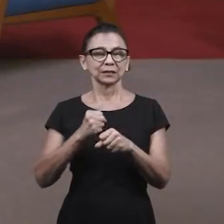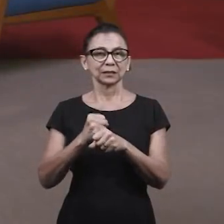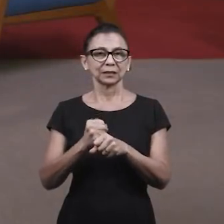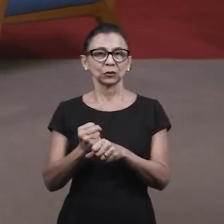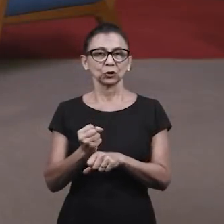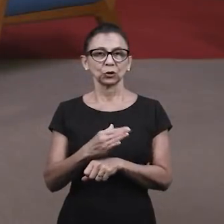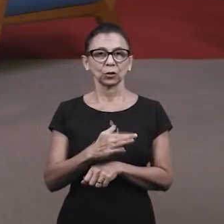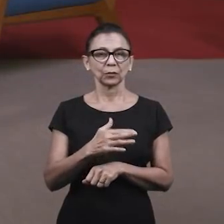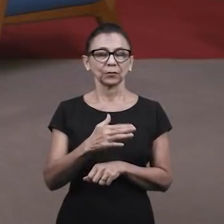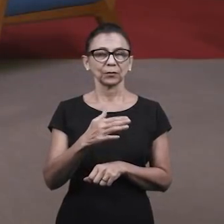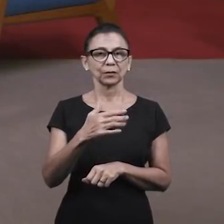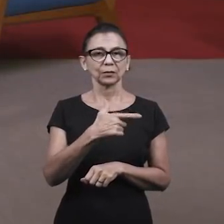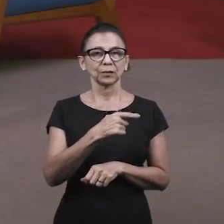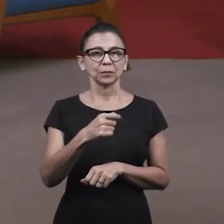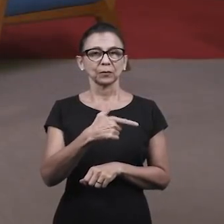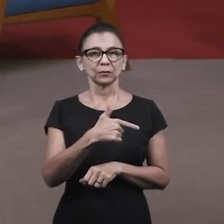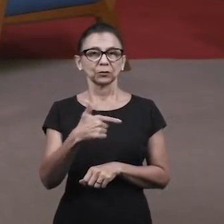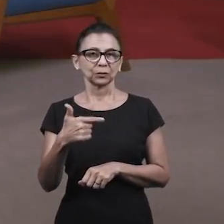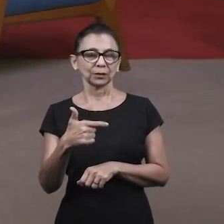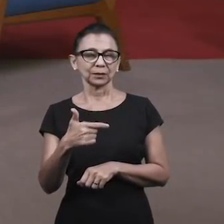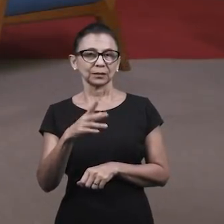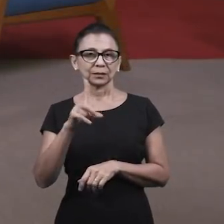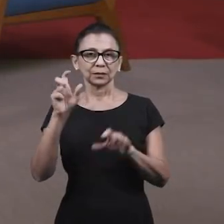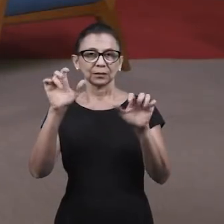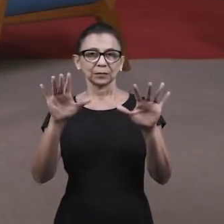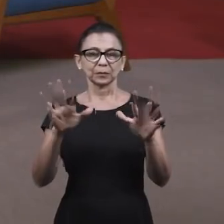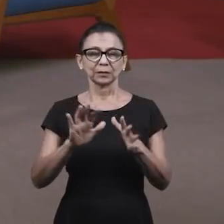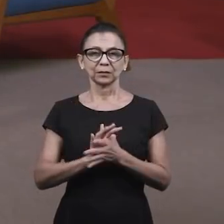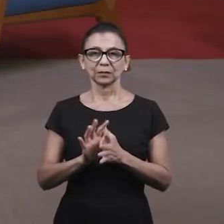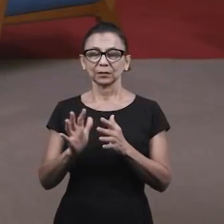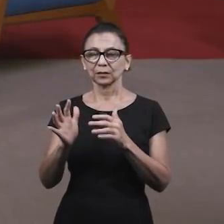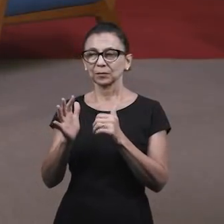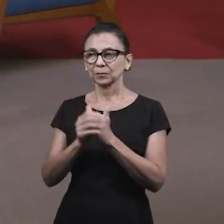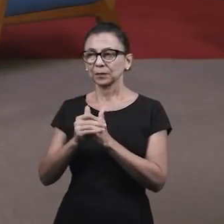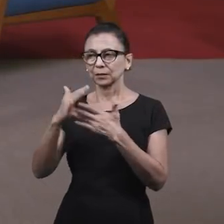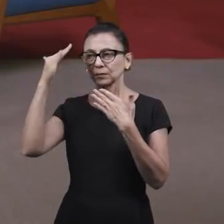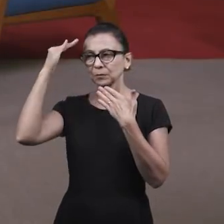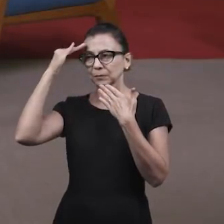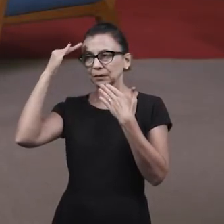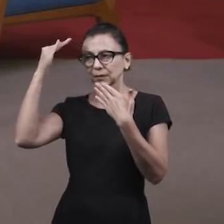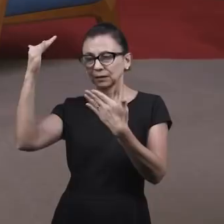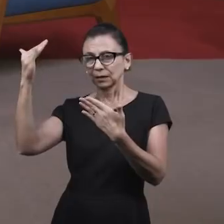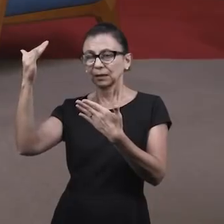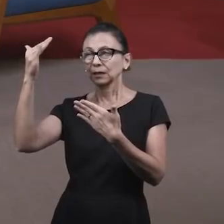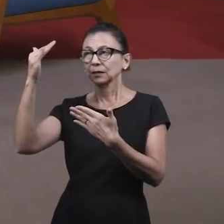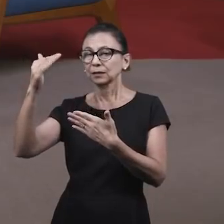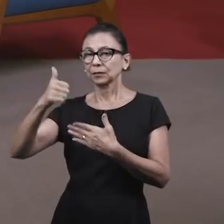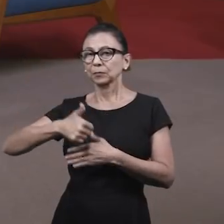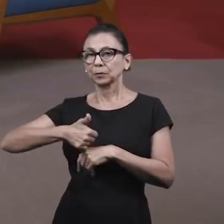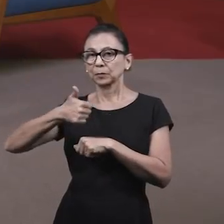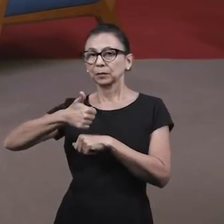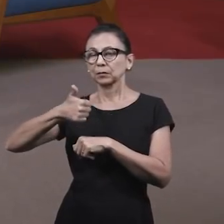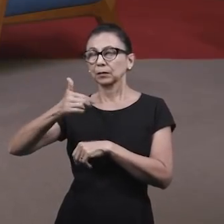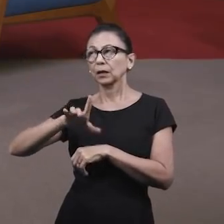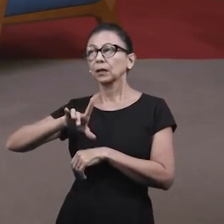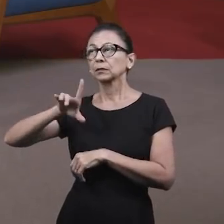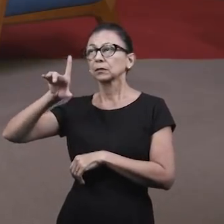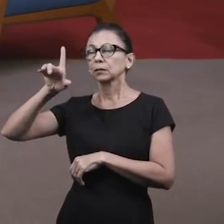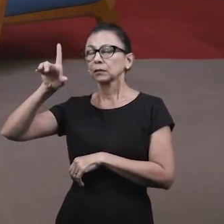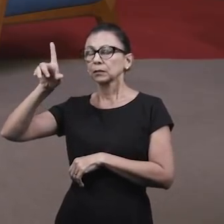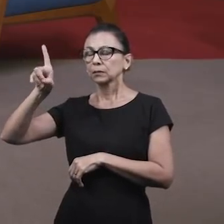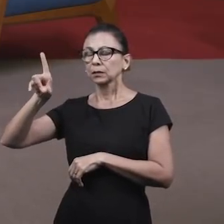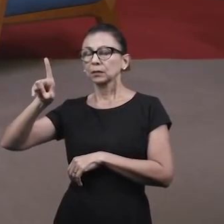Recife, Pernambuco. O QR Code está aí na tela. Se você apontar a câmera do seu celular para ele, vai ser redirecionado para uma mensagem do WhatsApp